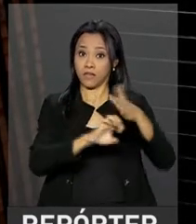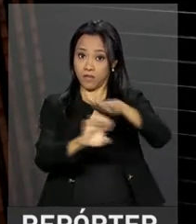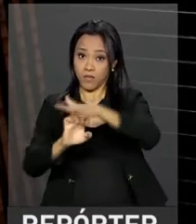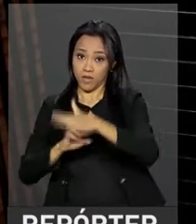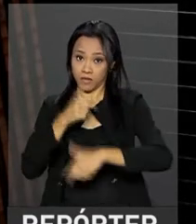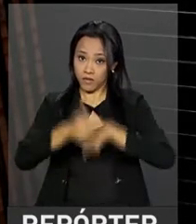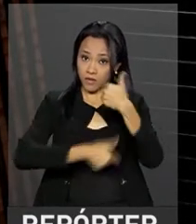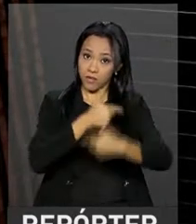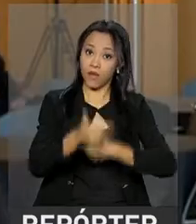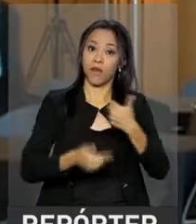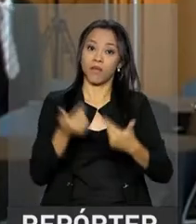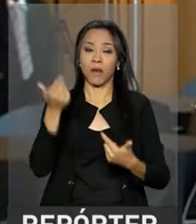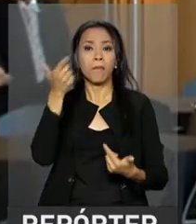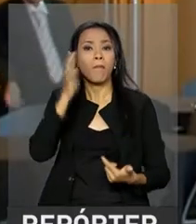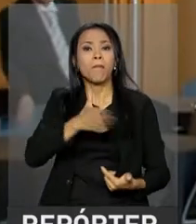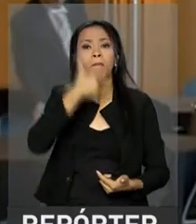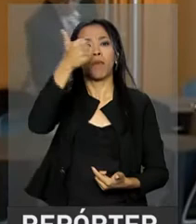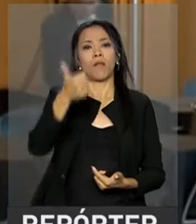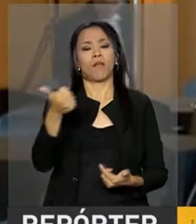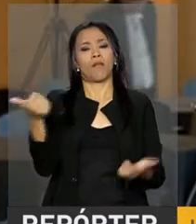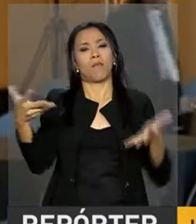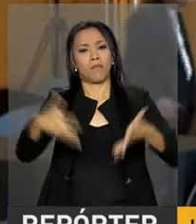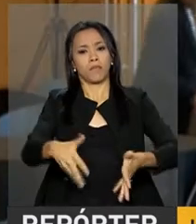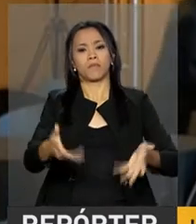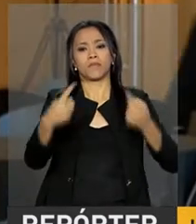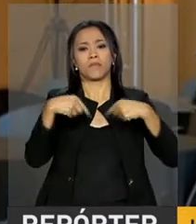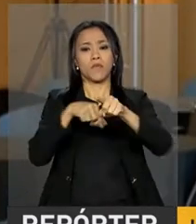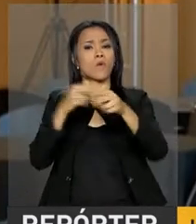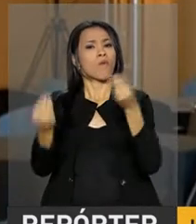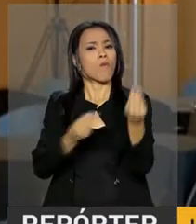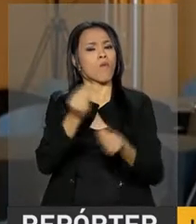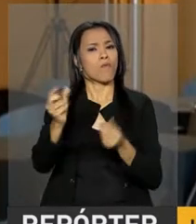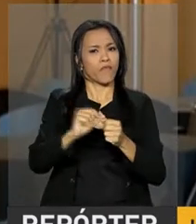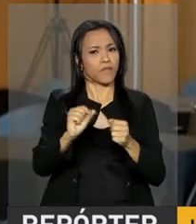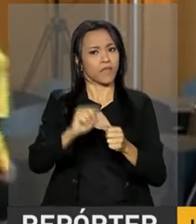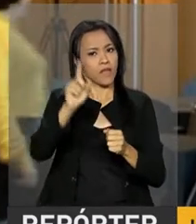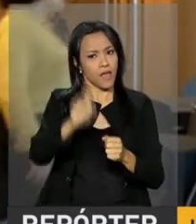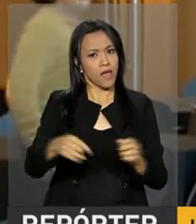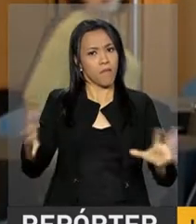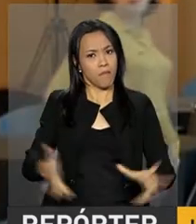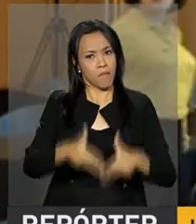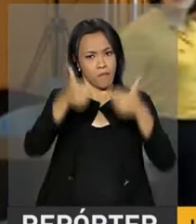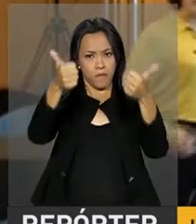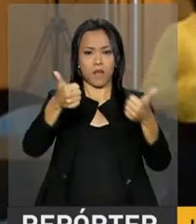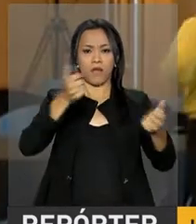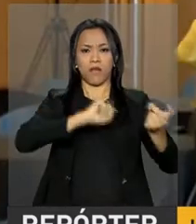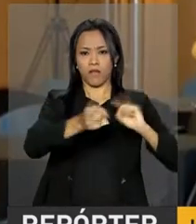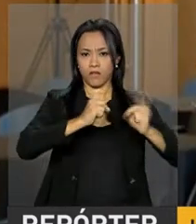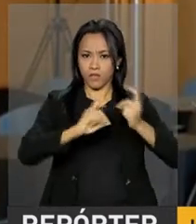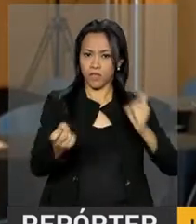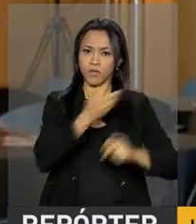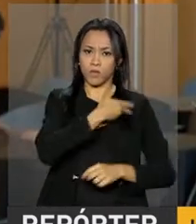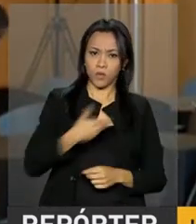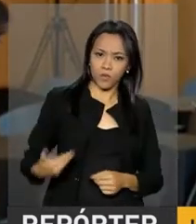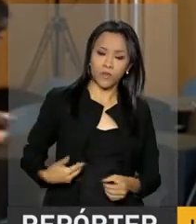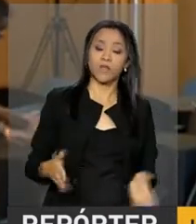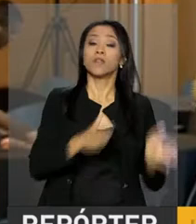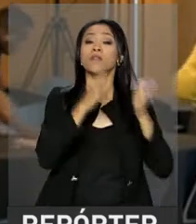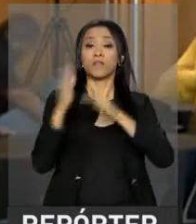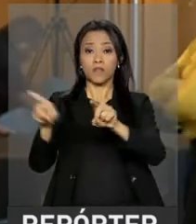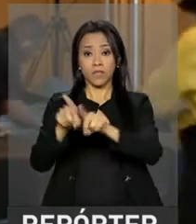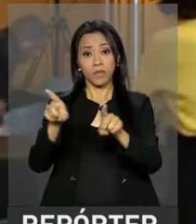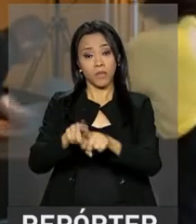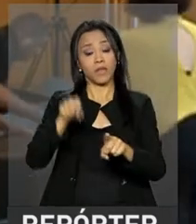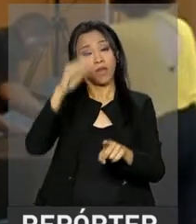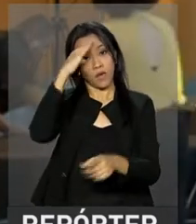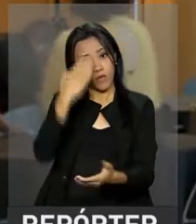mais essa participação. Uma das formas de conseguir isso é aumentar a eficiência da máquina pública e a confiança do mercado em relação ao Brasil. E